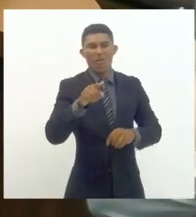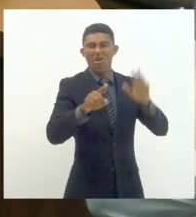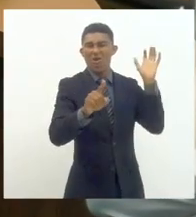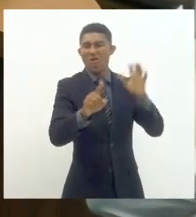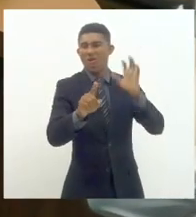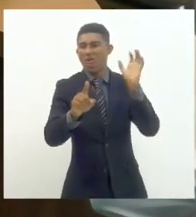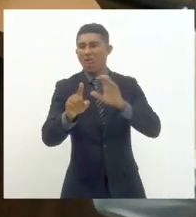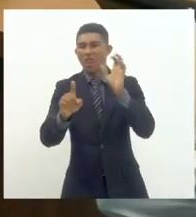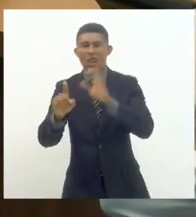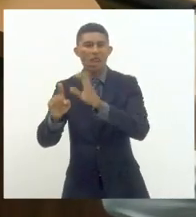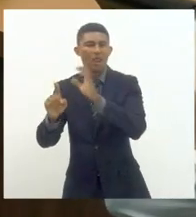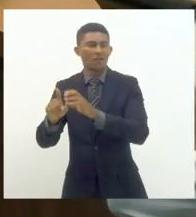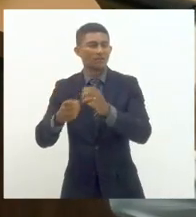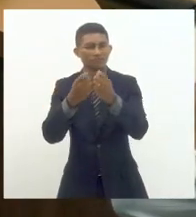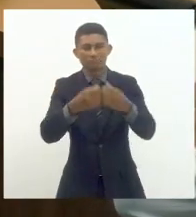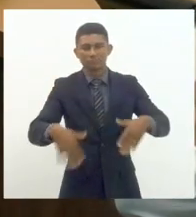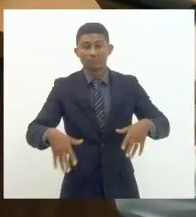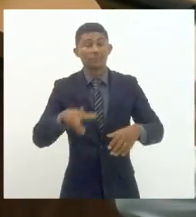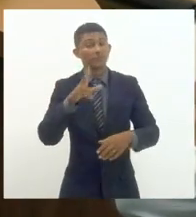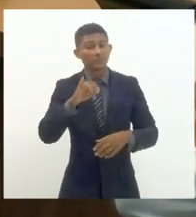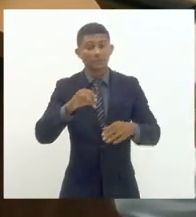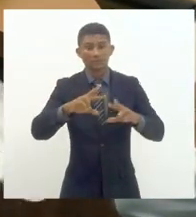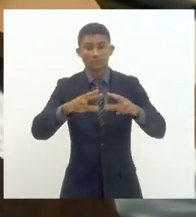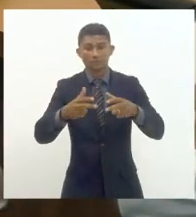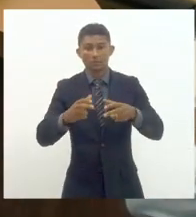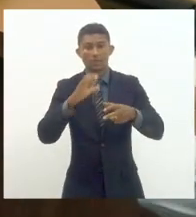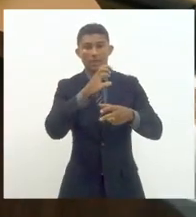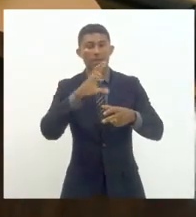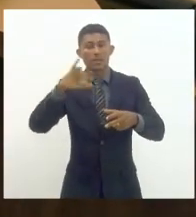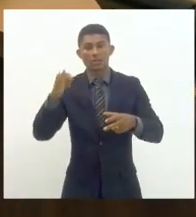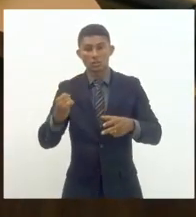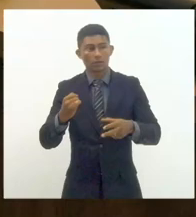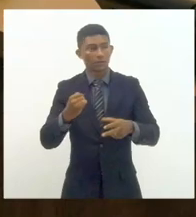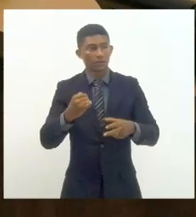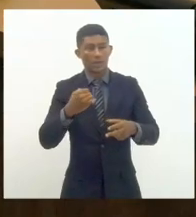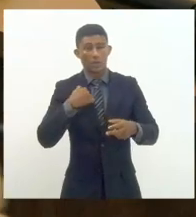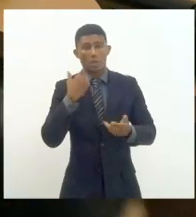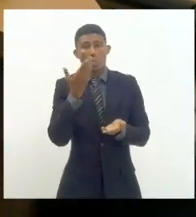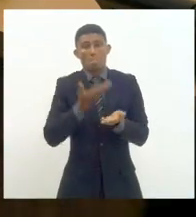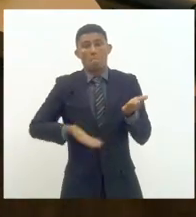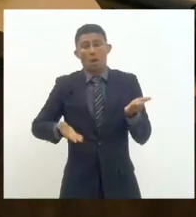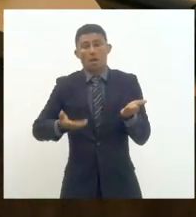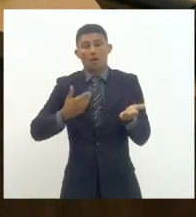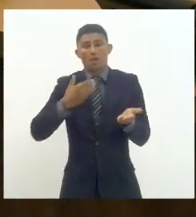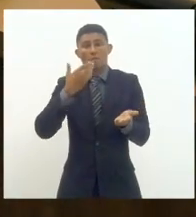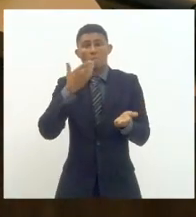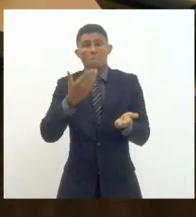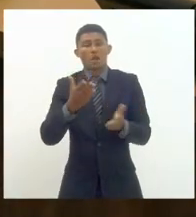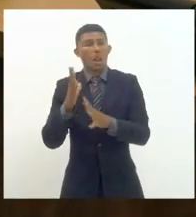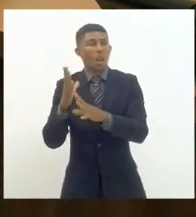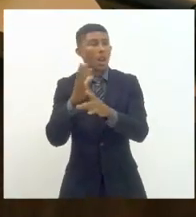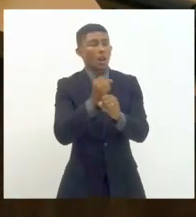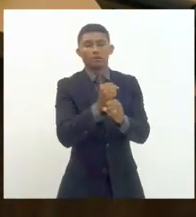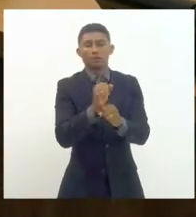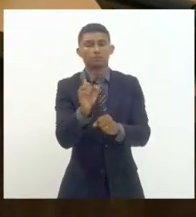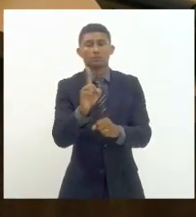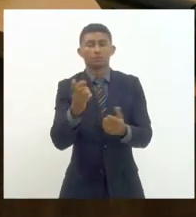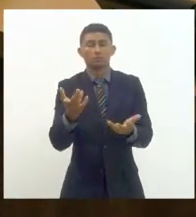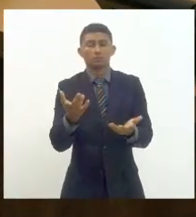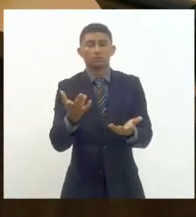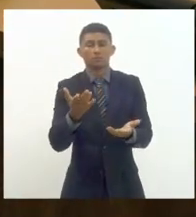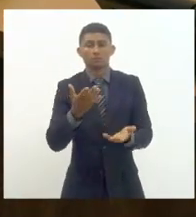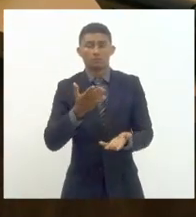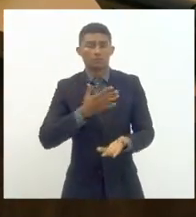for vencido na CCJ, eu não vou pedir verificação, eu não quero atrapalhar a vida nenhuma, então eu quero sustentar a